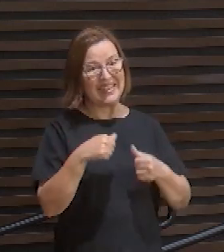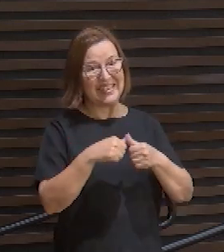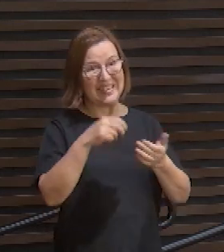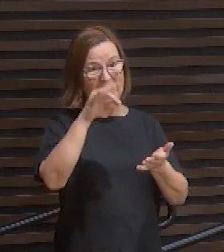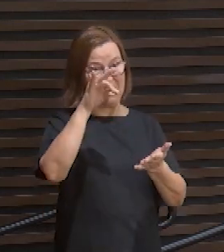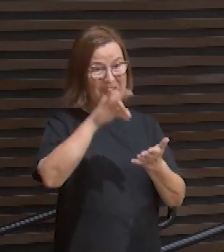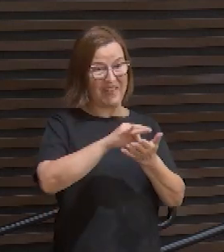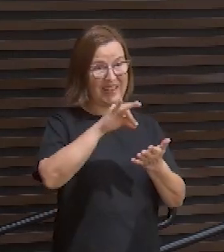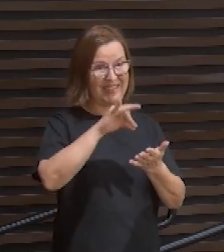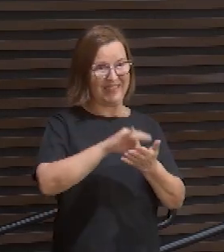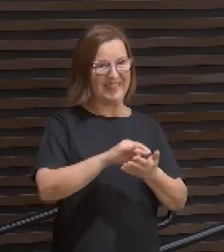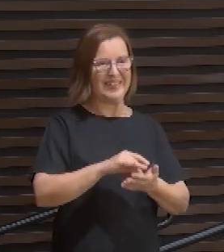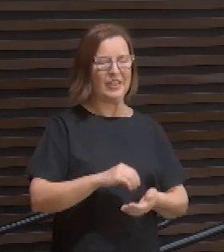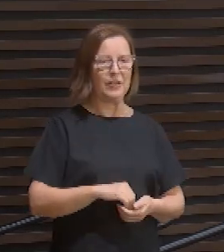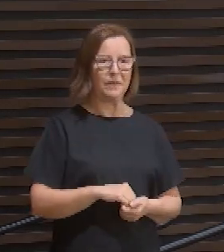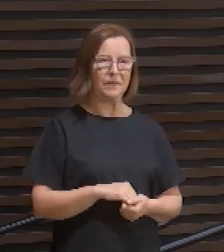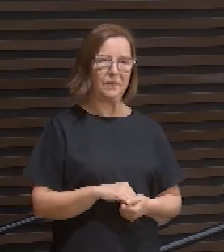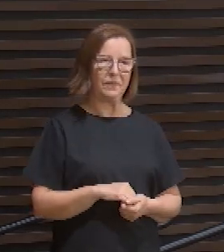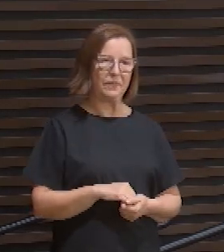fato.